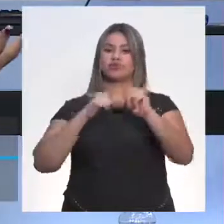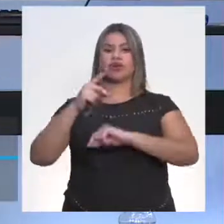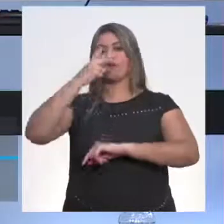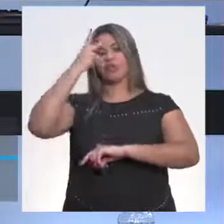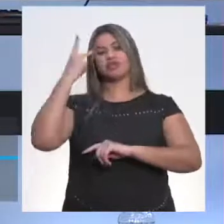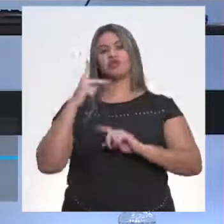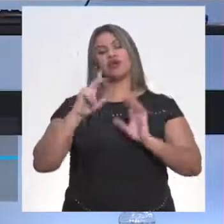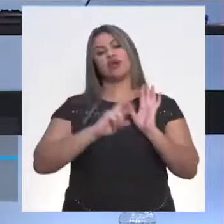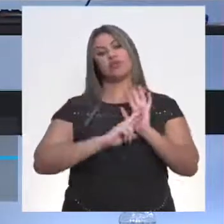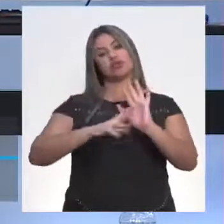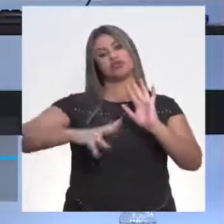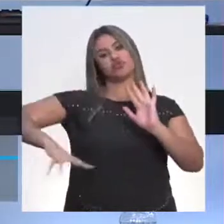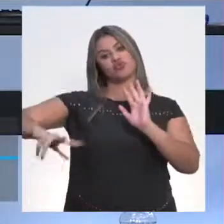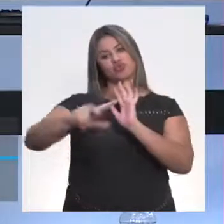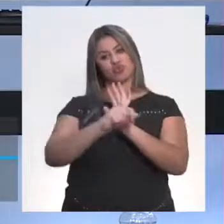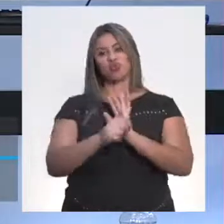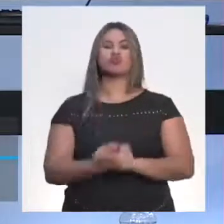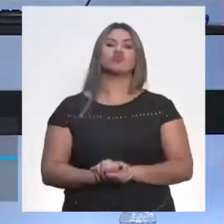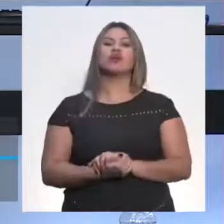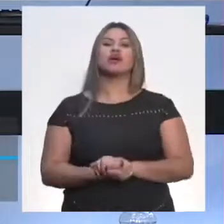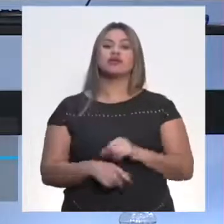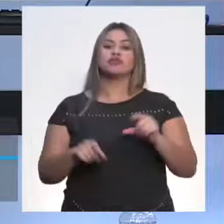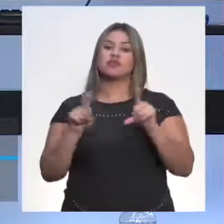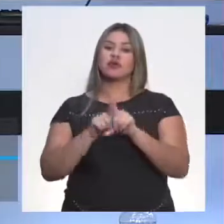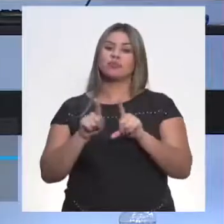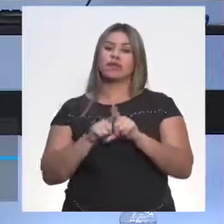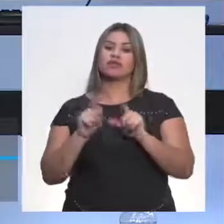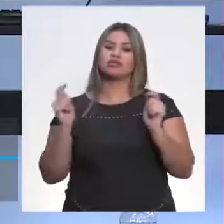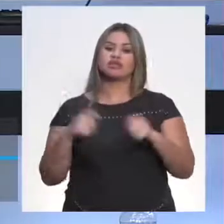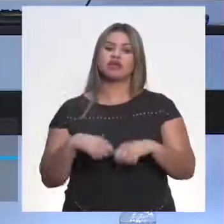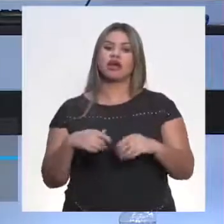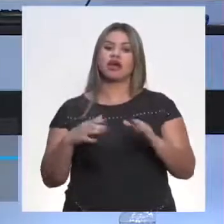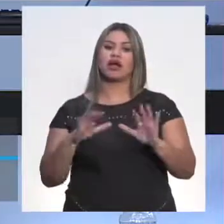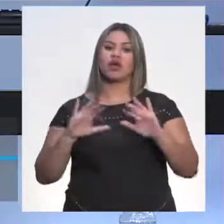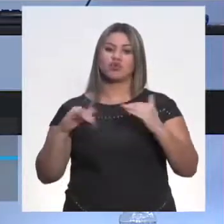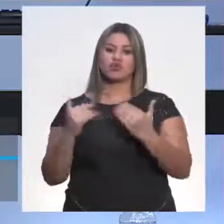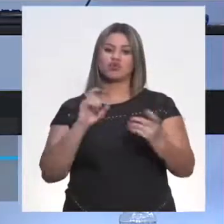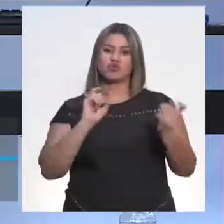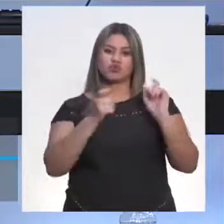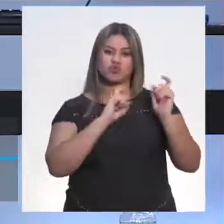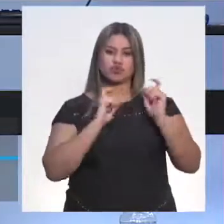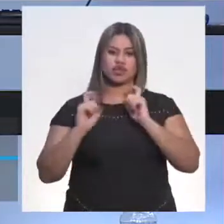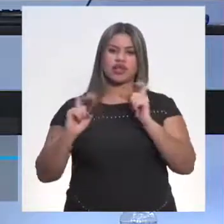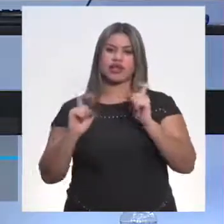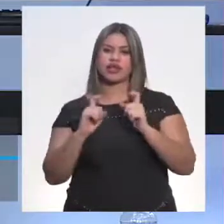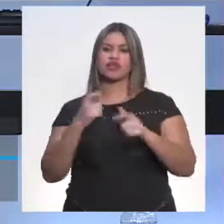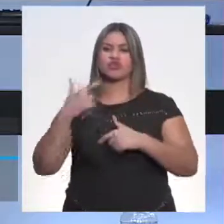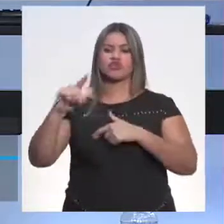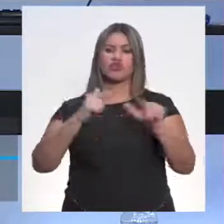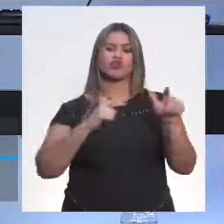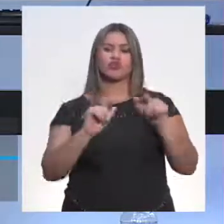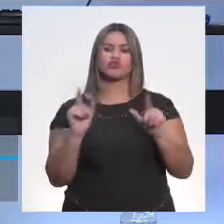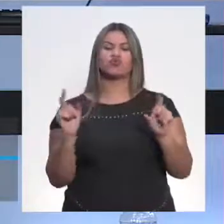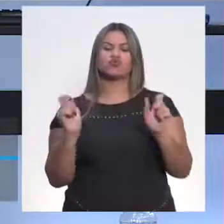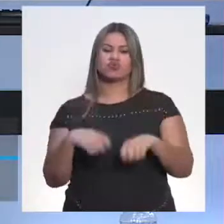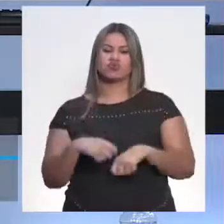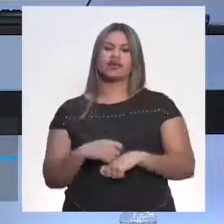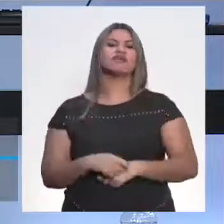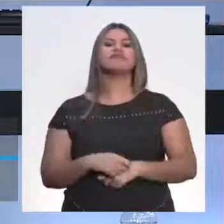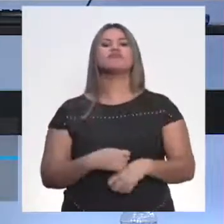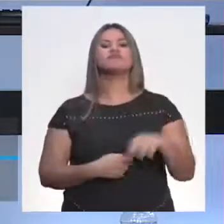representará também podemos participar de conselhos deliberativos e dentre outros espaços